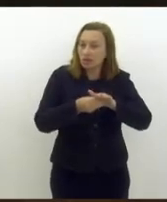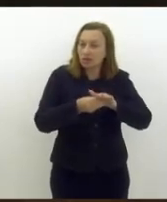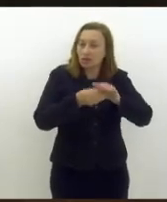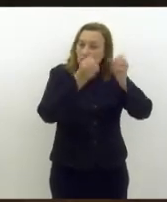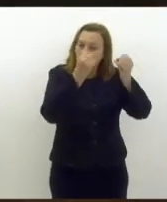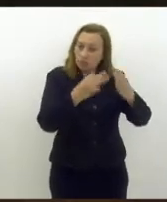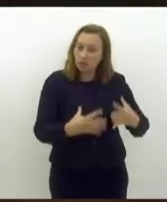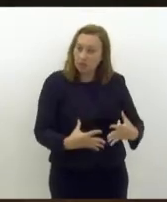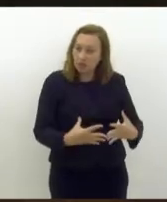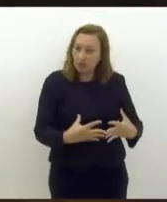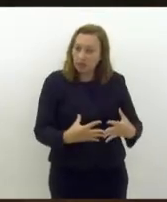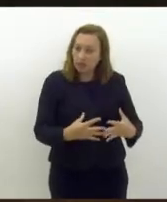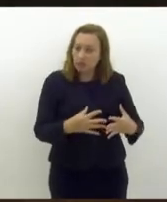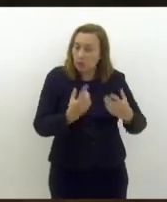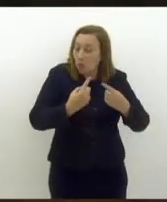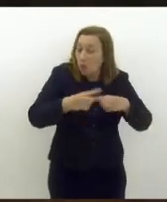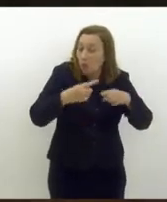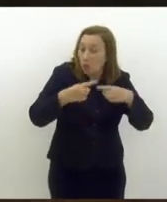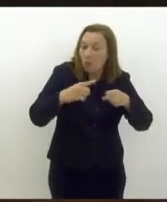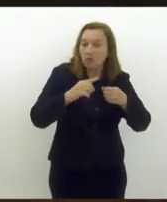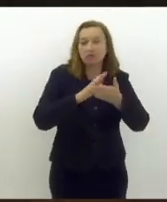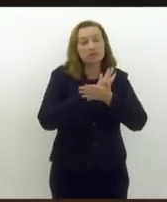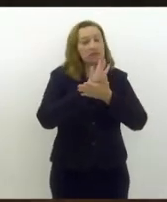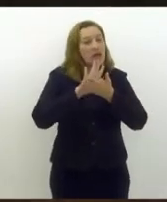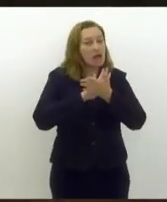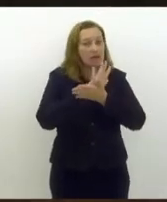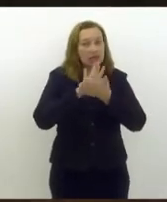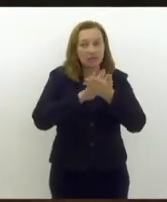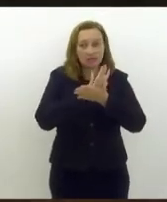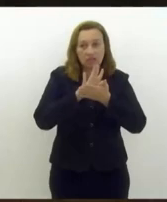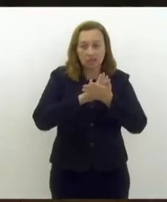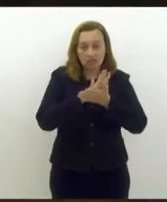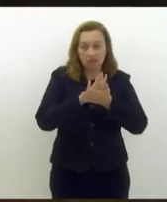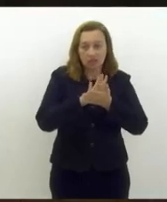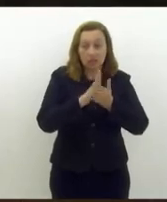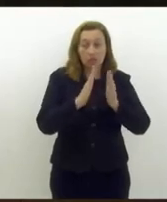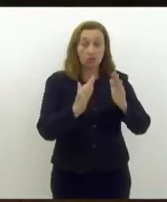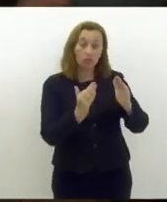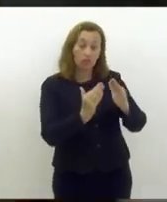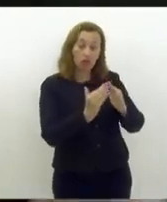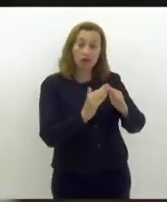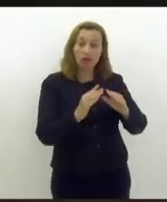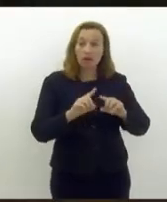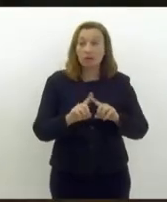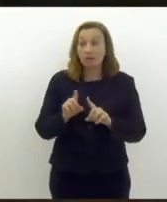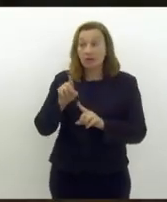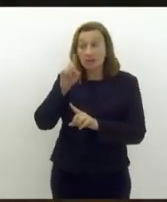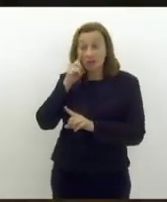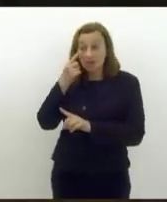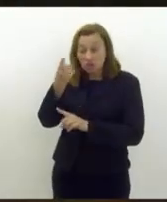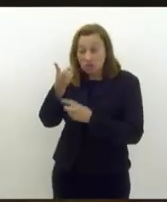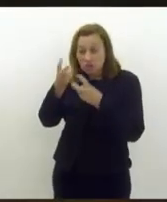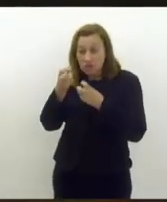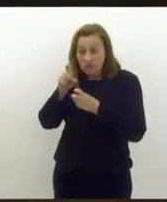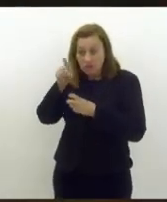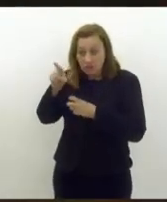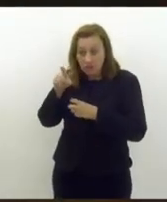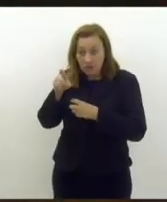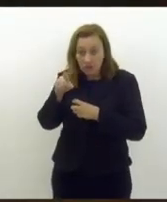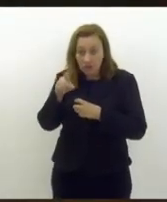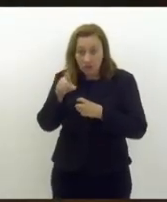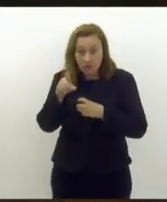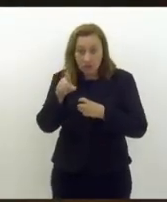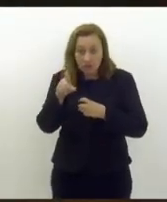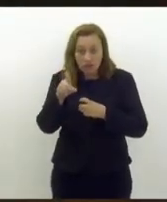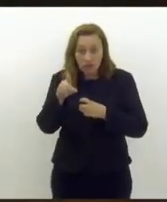que aquilo não tem nenhuma implicação de gravame para o imóvel no caso em tela é especificamente o tombamento